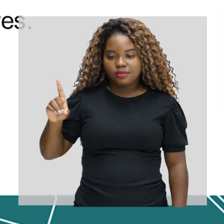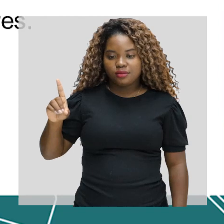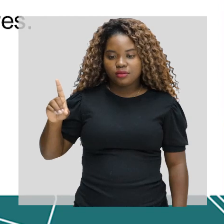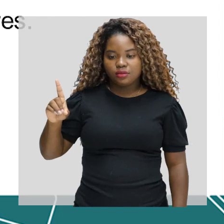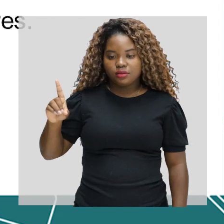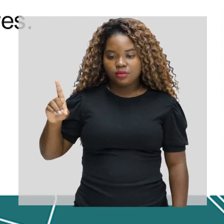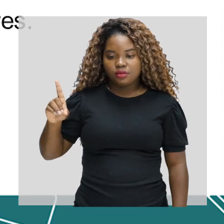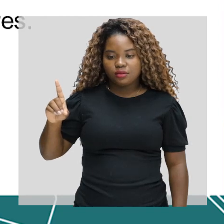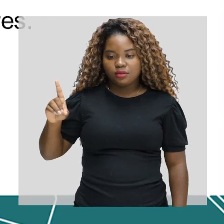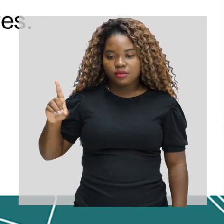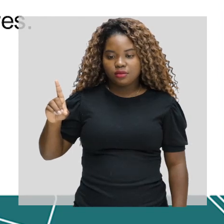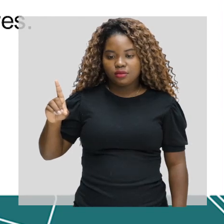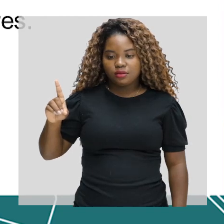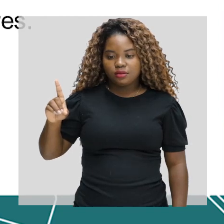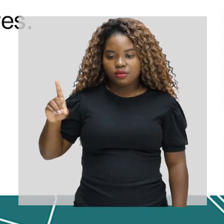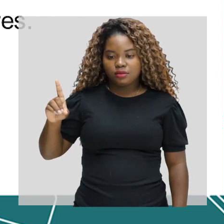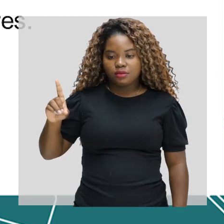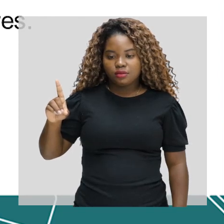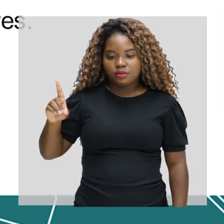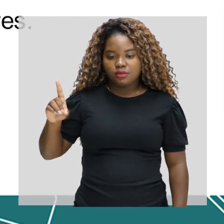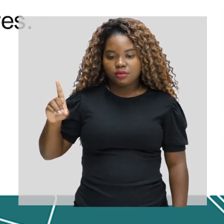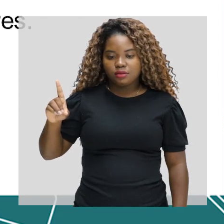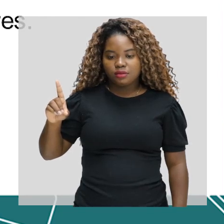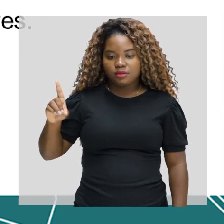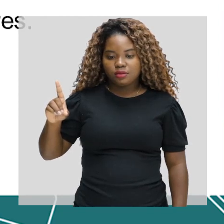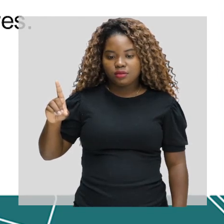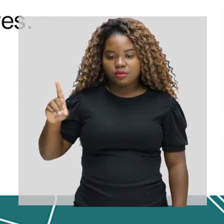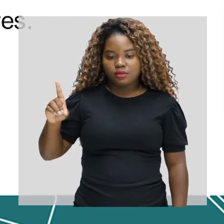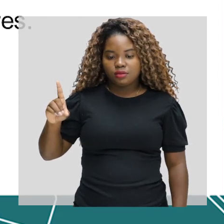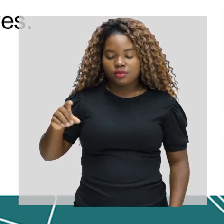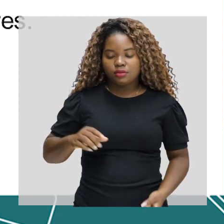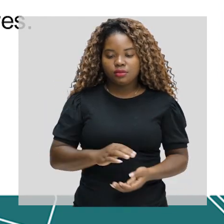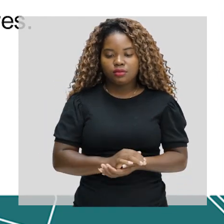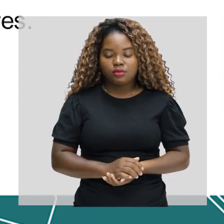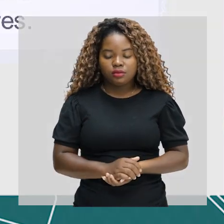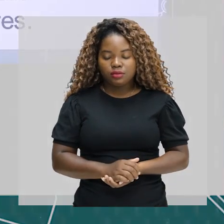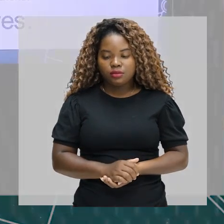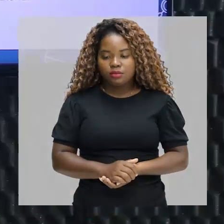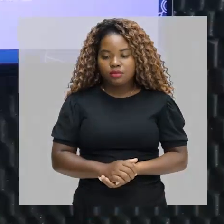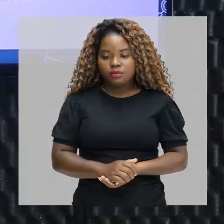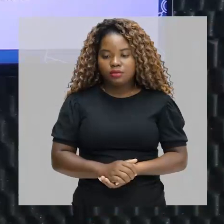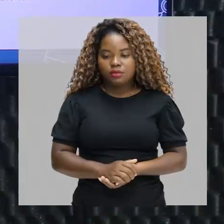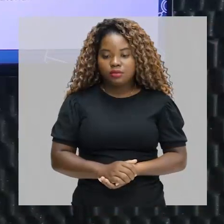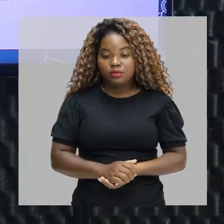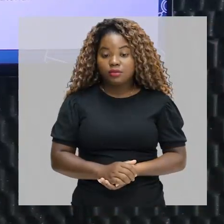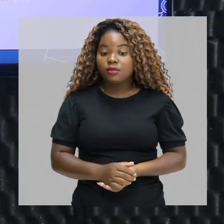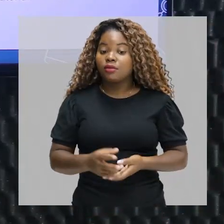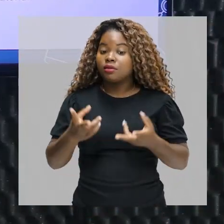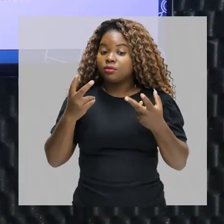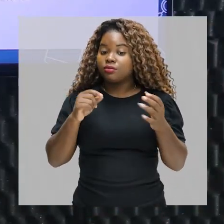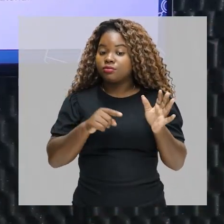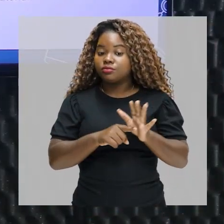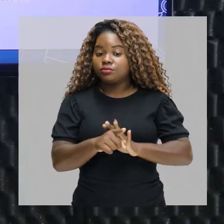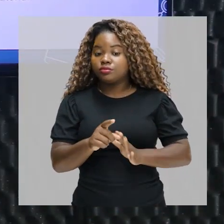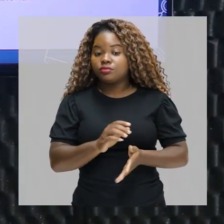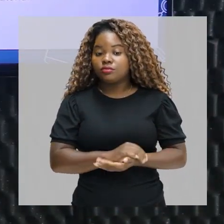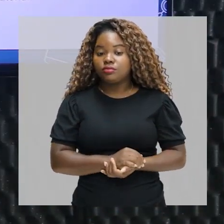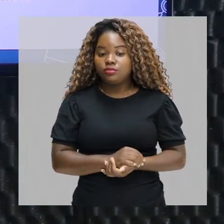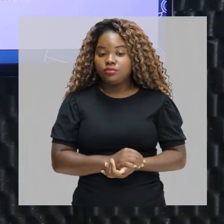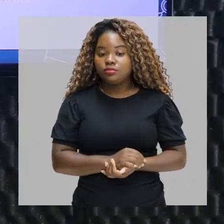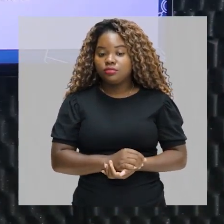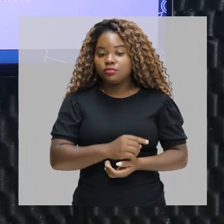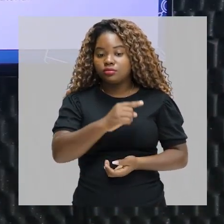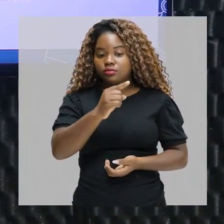D, não é necessária a presença de um meio material. Ok? Olha só a pergunta. Uma onda